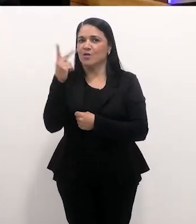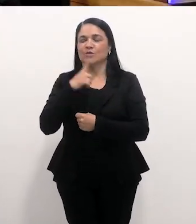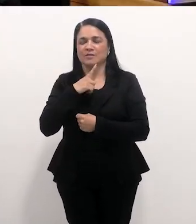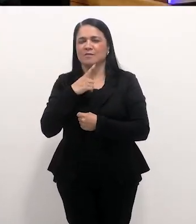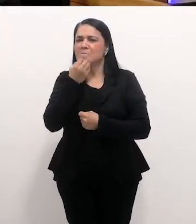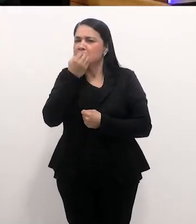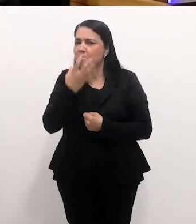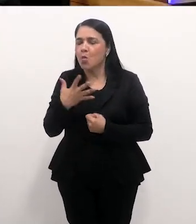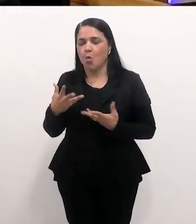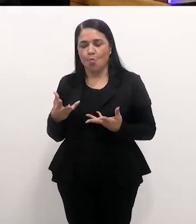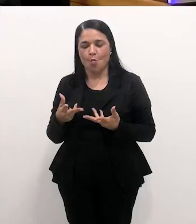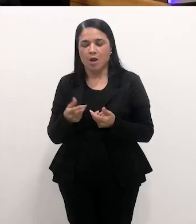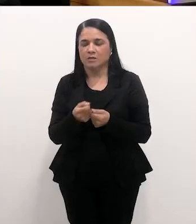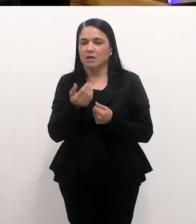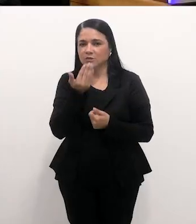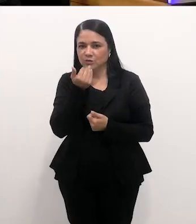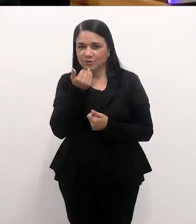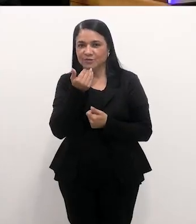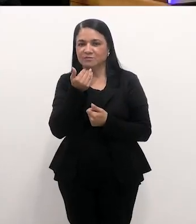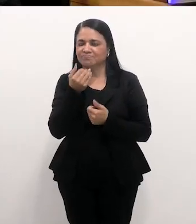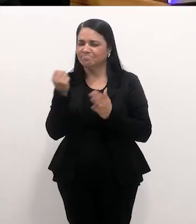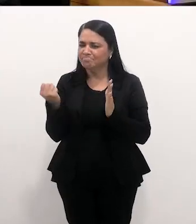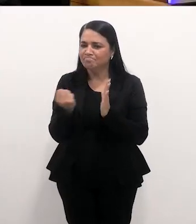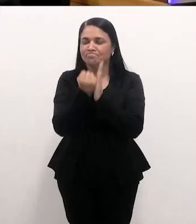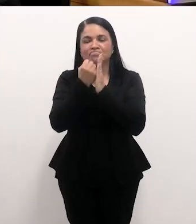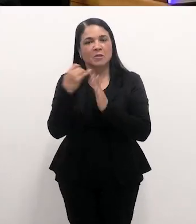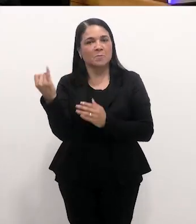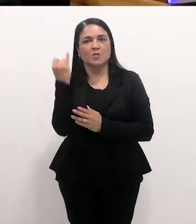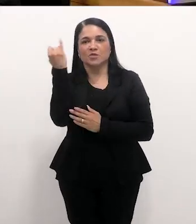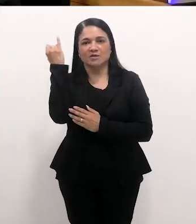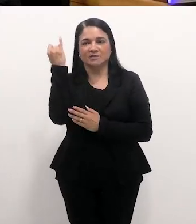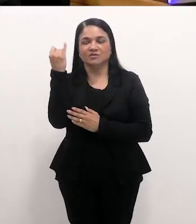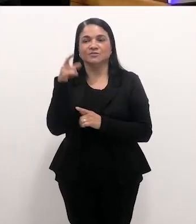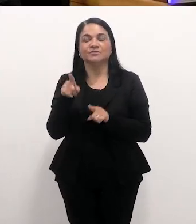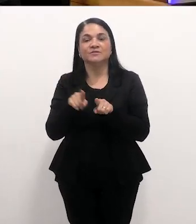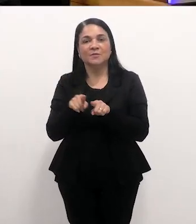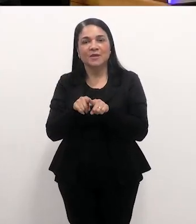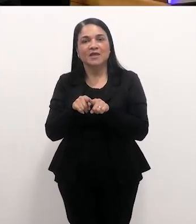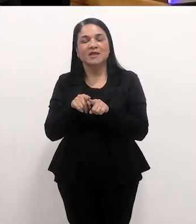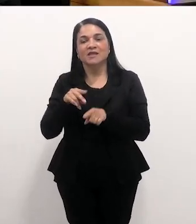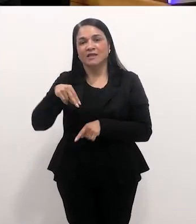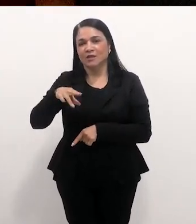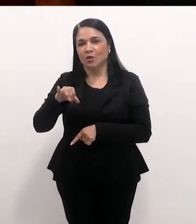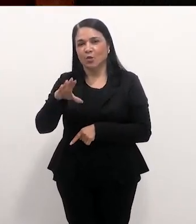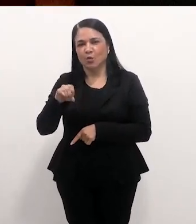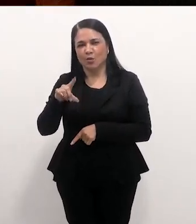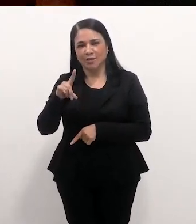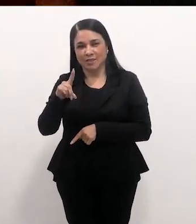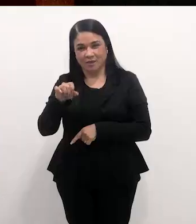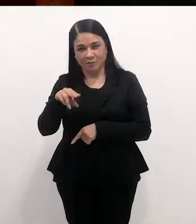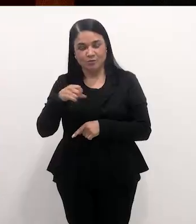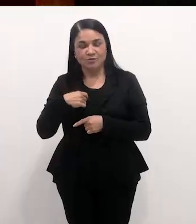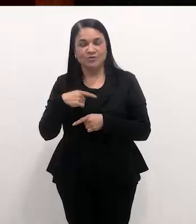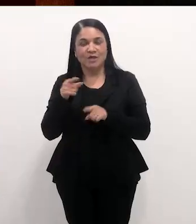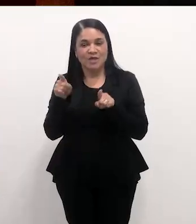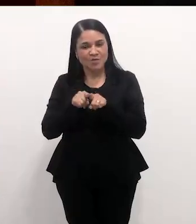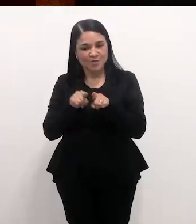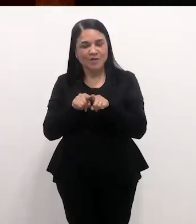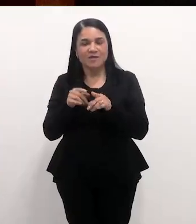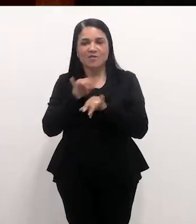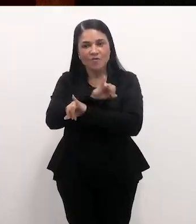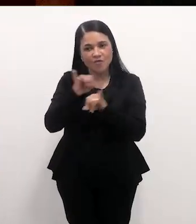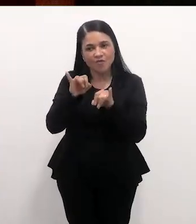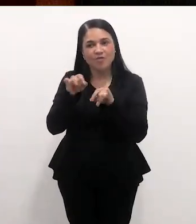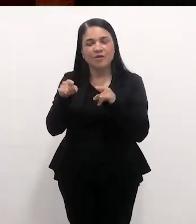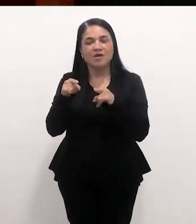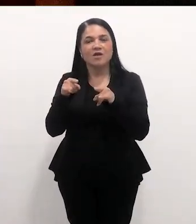muito valorada. E comida de boa qualidade. Então, isso é um atributo fundamental. Mas, Nicodemo, se me permite, eu quero falar uma coisa além da comida, que é